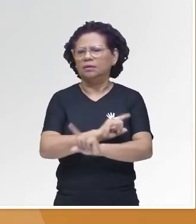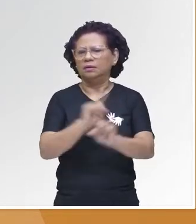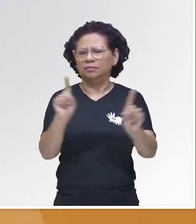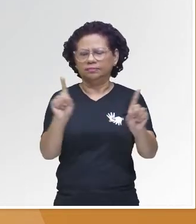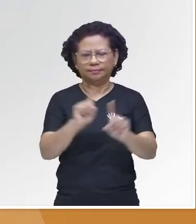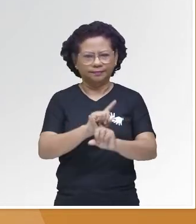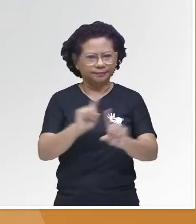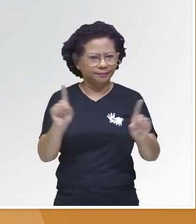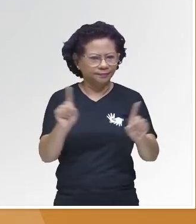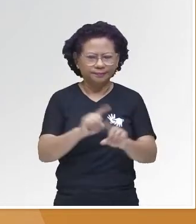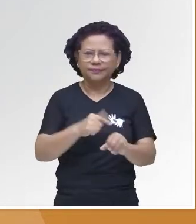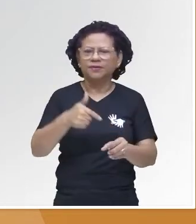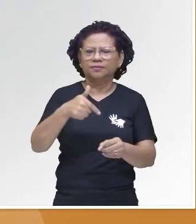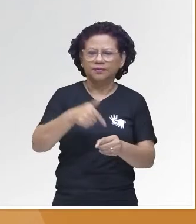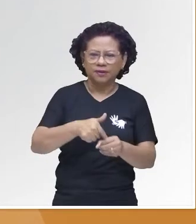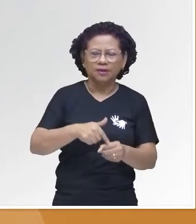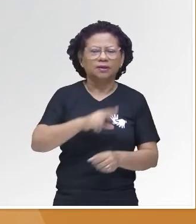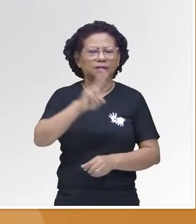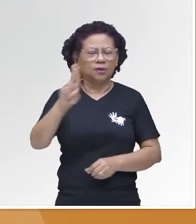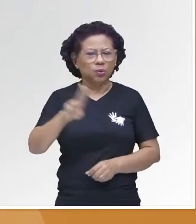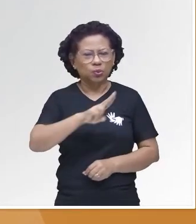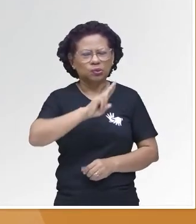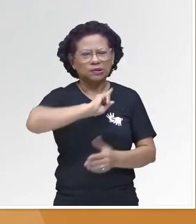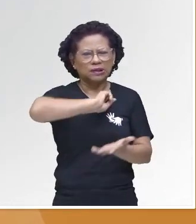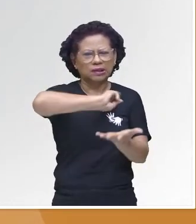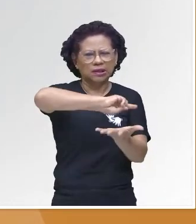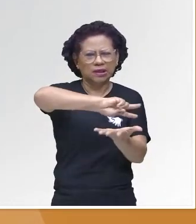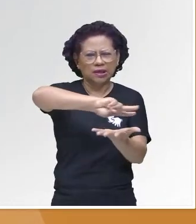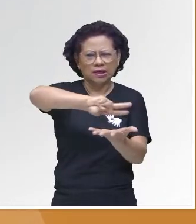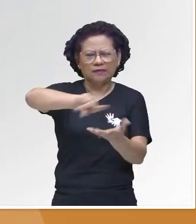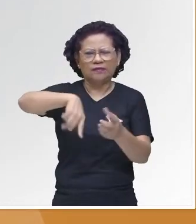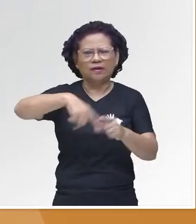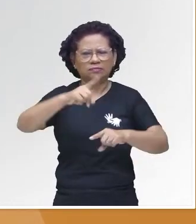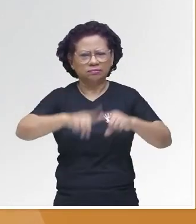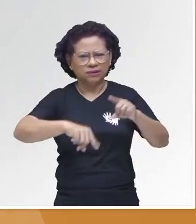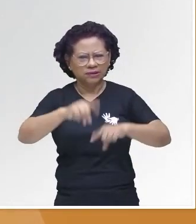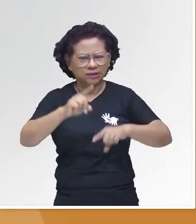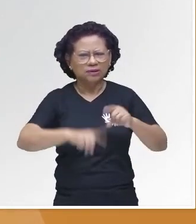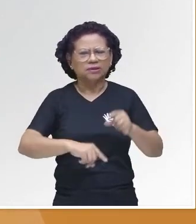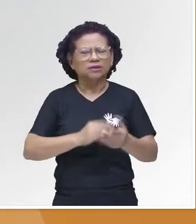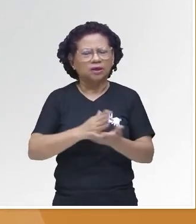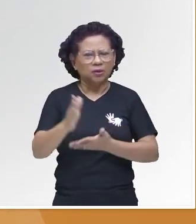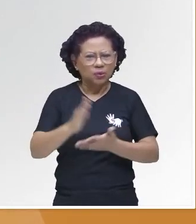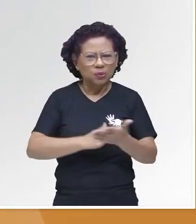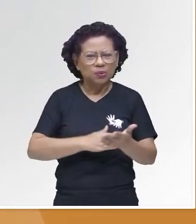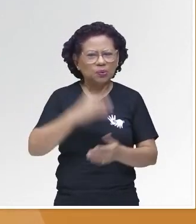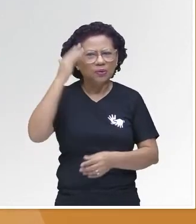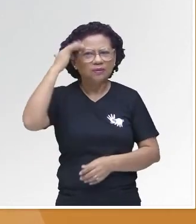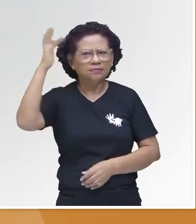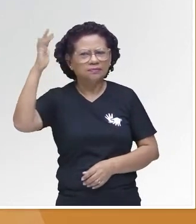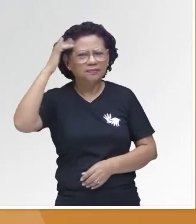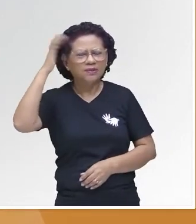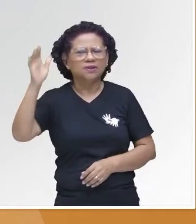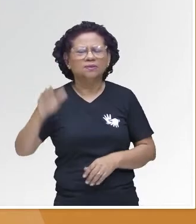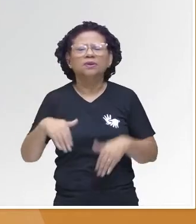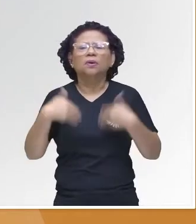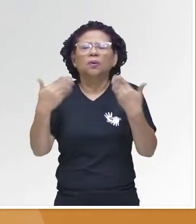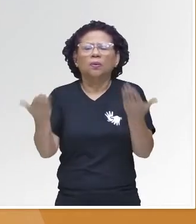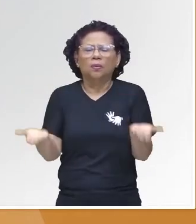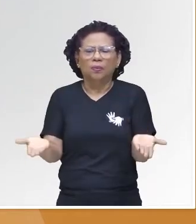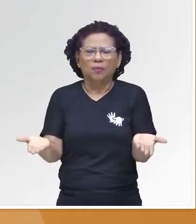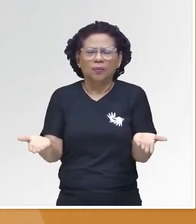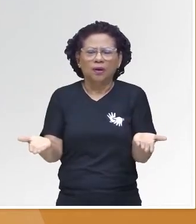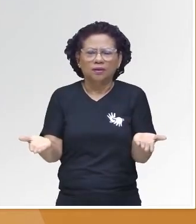né? O petróleo é utilizado em vários produtos, inclusive alguns que nós nem imaginamos, né? Então, quais serão